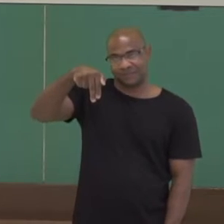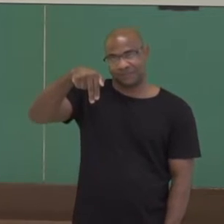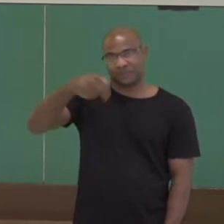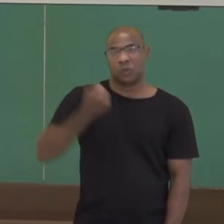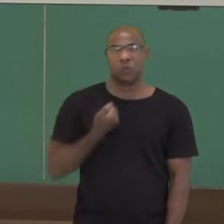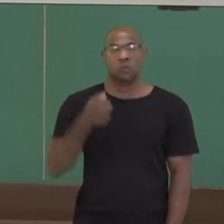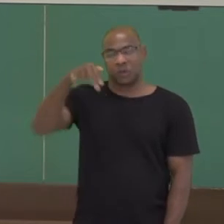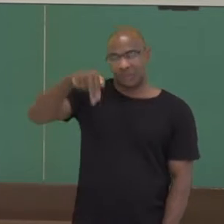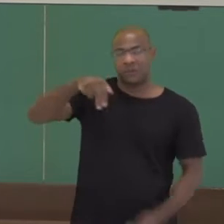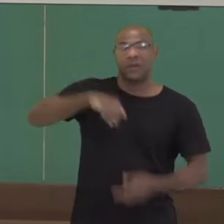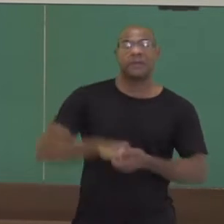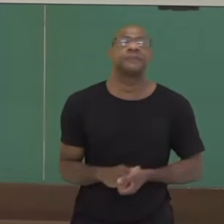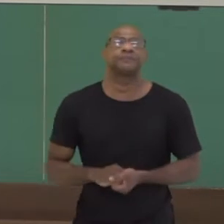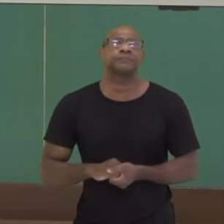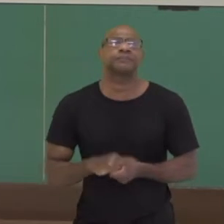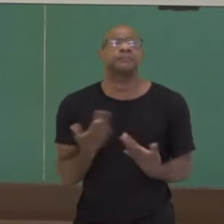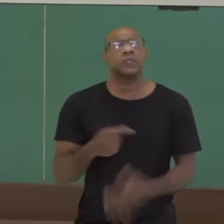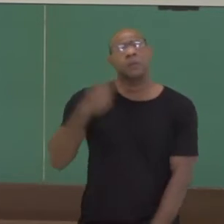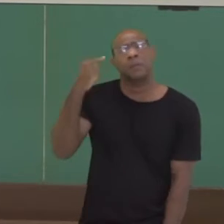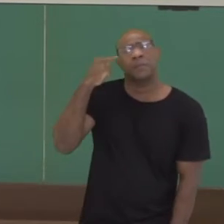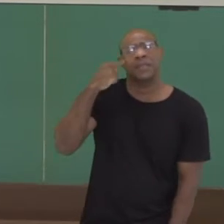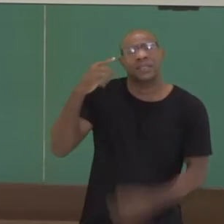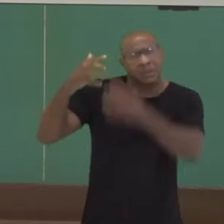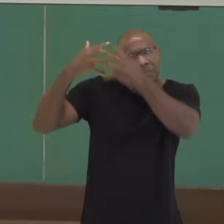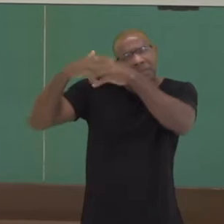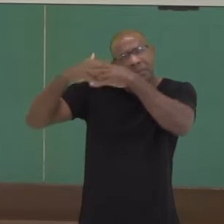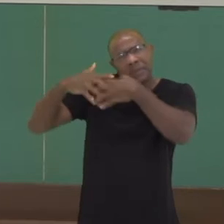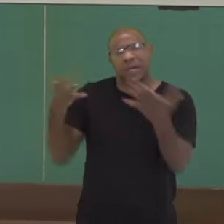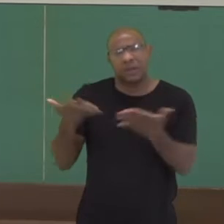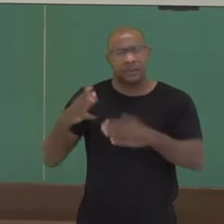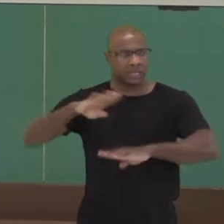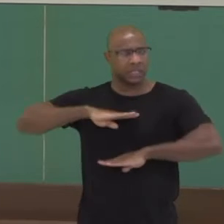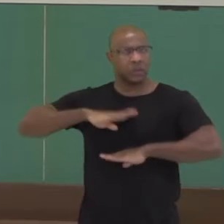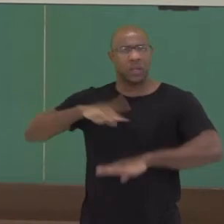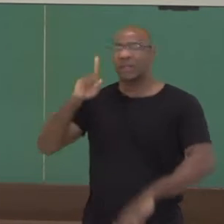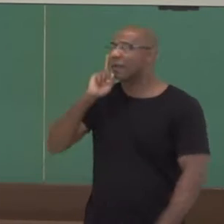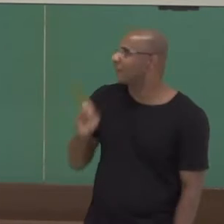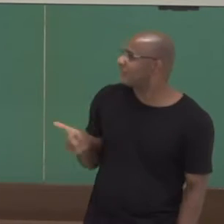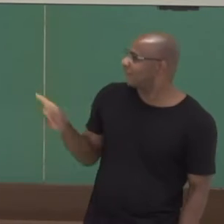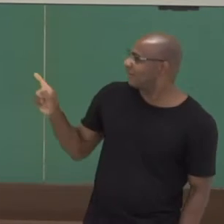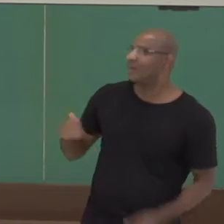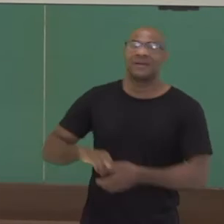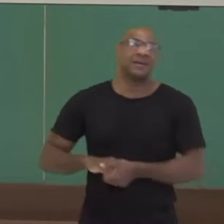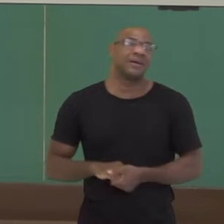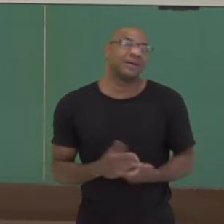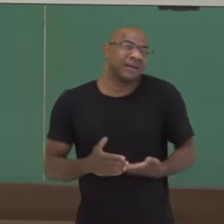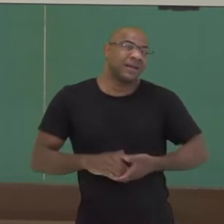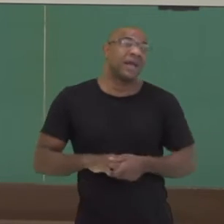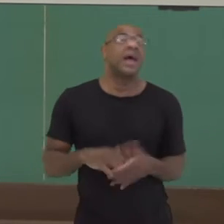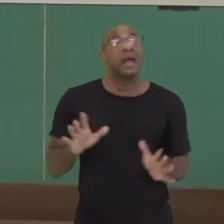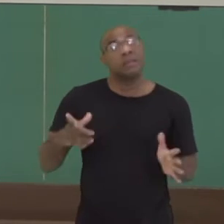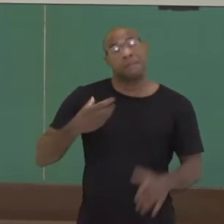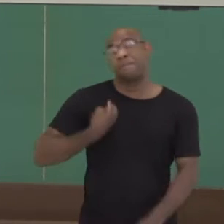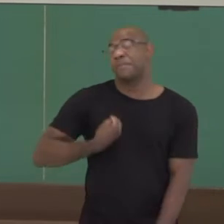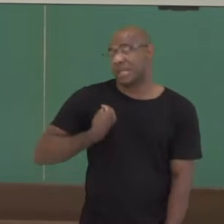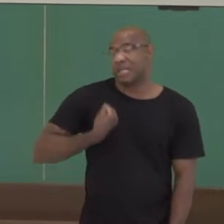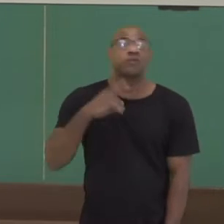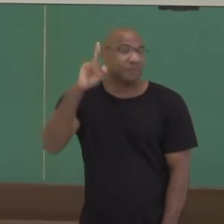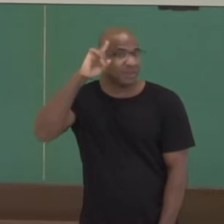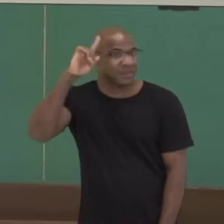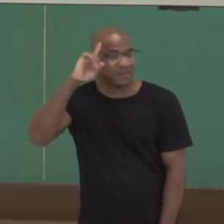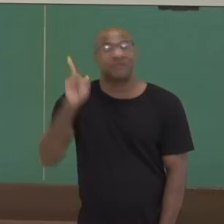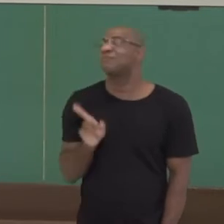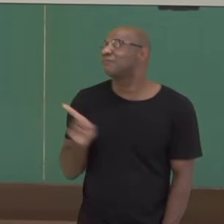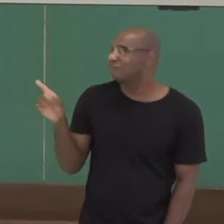ok? Então, vamos pensar um pouquinho nesta situação? Esta é uma situação bem presente no nosso dia a